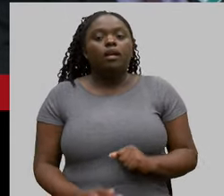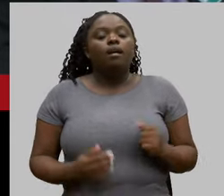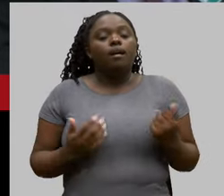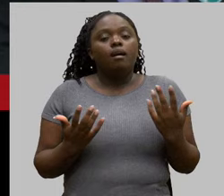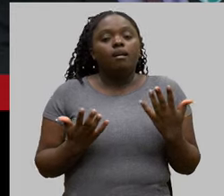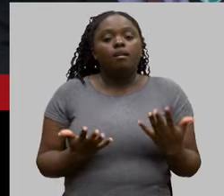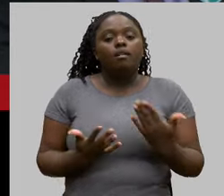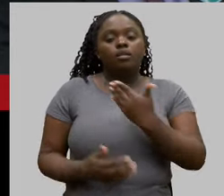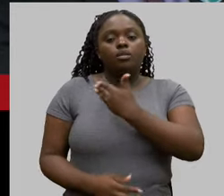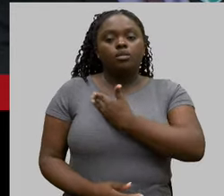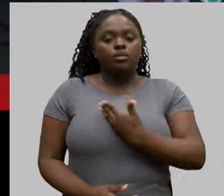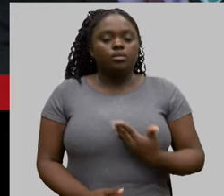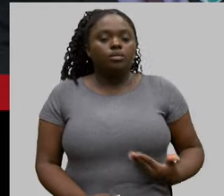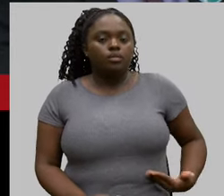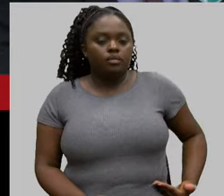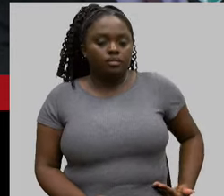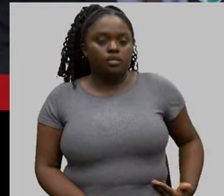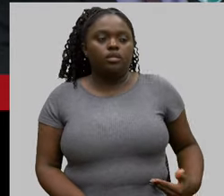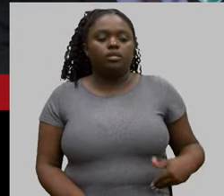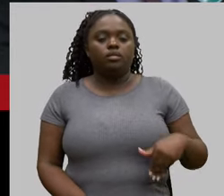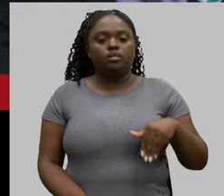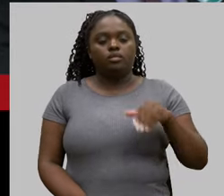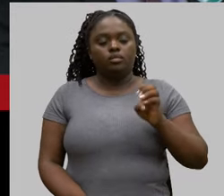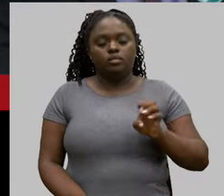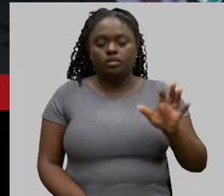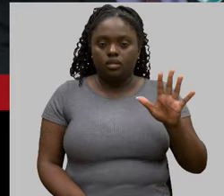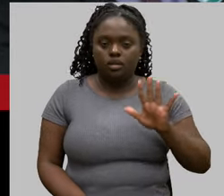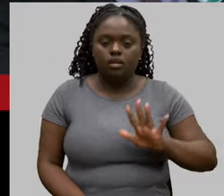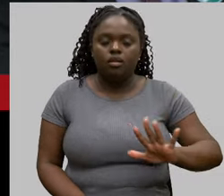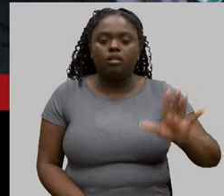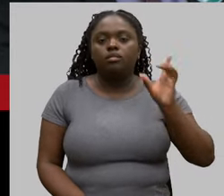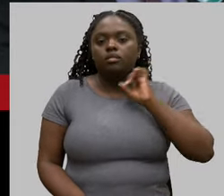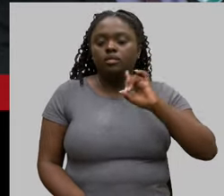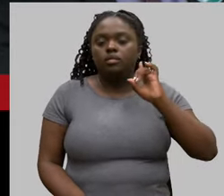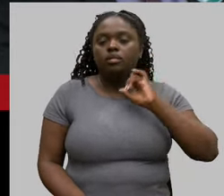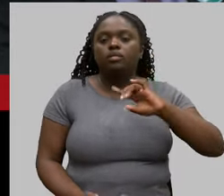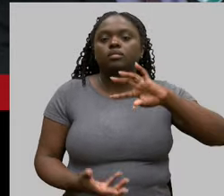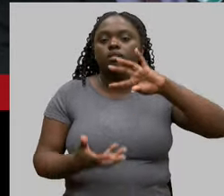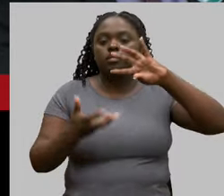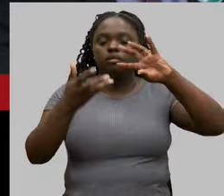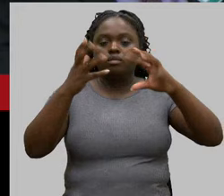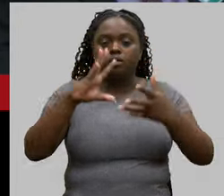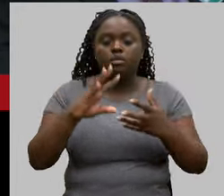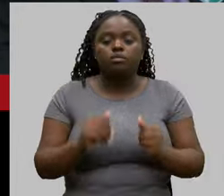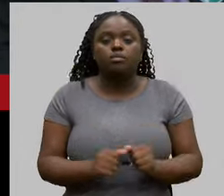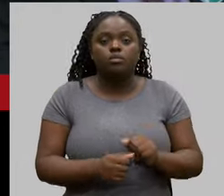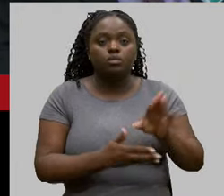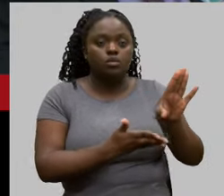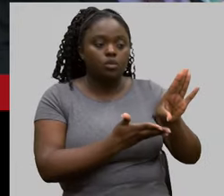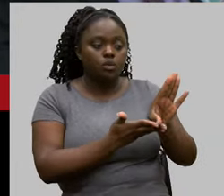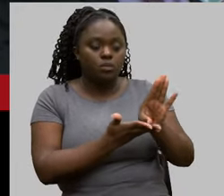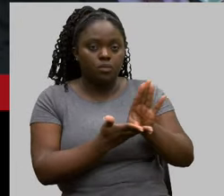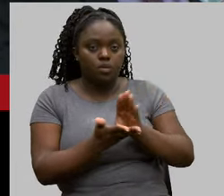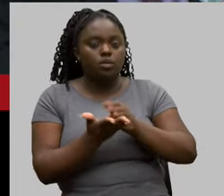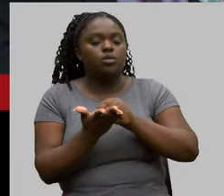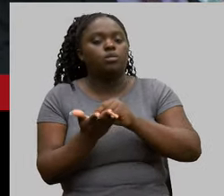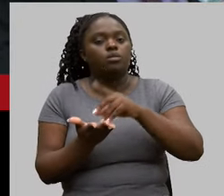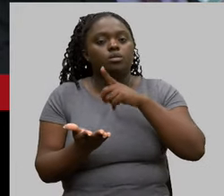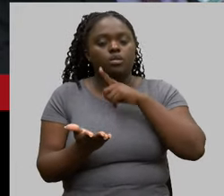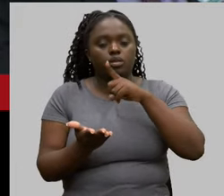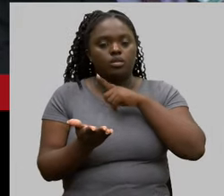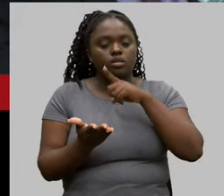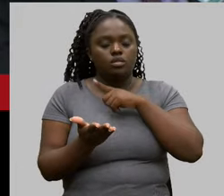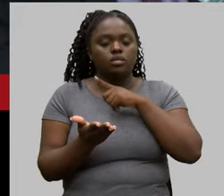governo do do Estado de Minas Gerais né na sua reforma da Previdência Ela copiou exatamente o que tinha no no regime